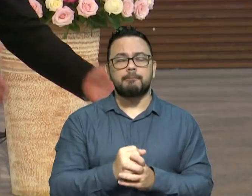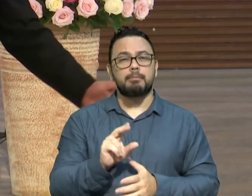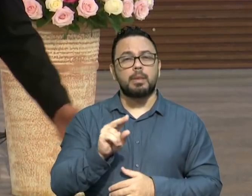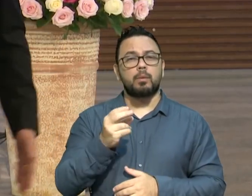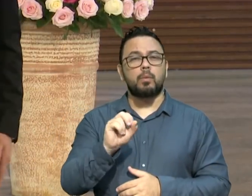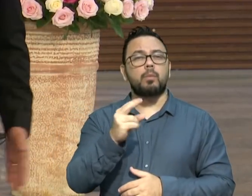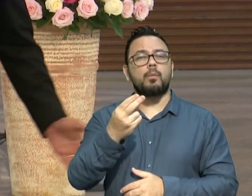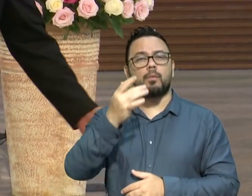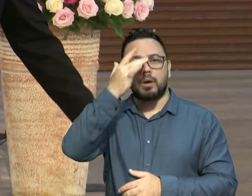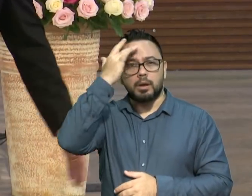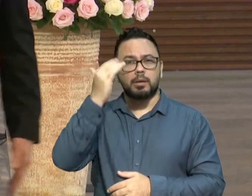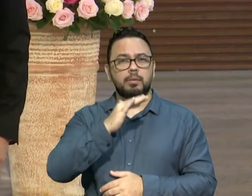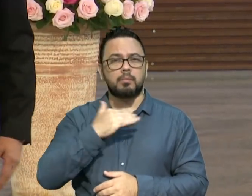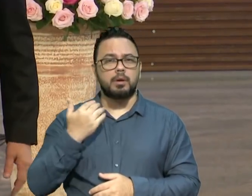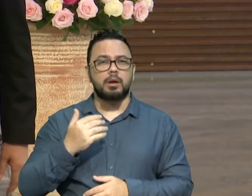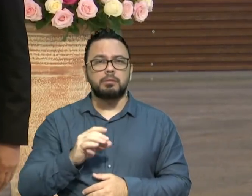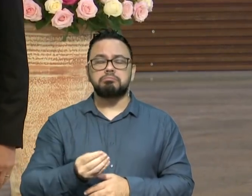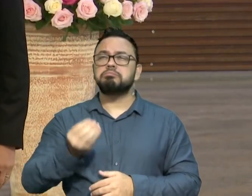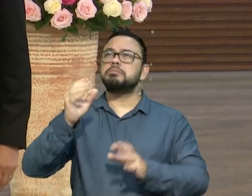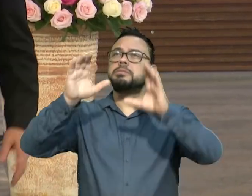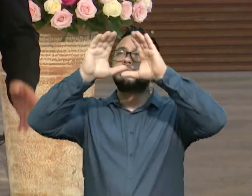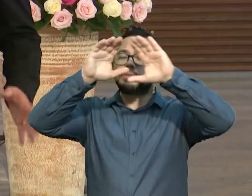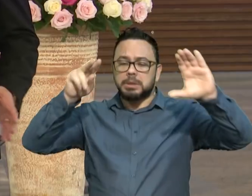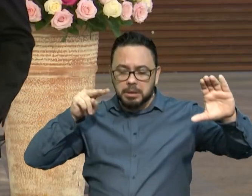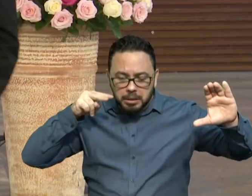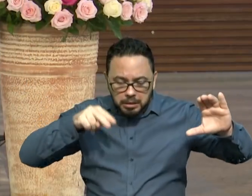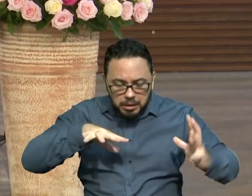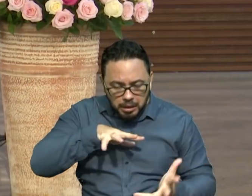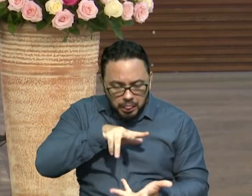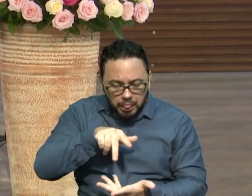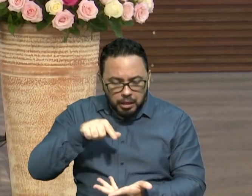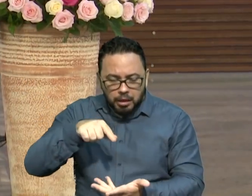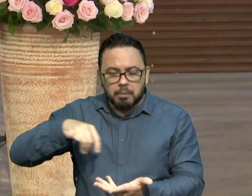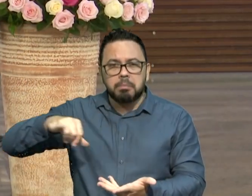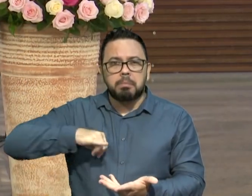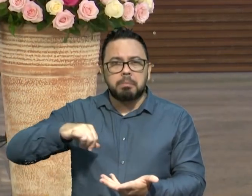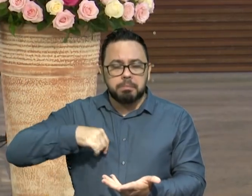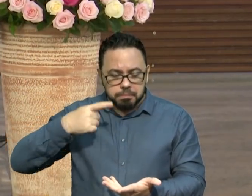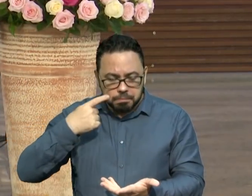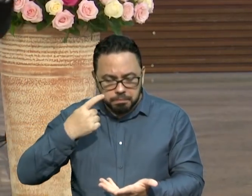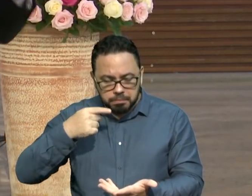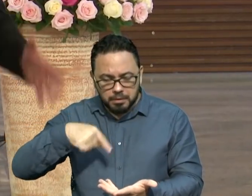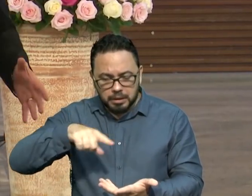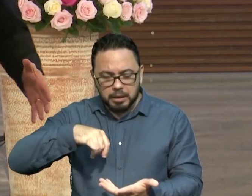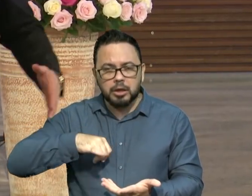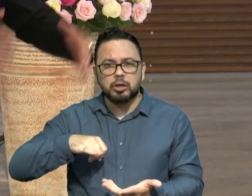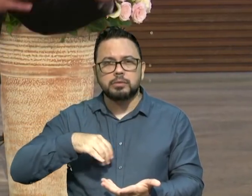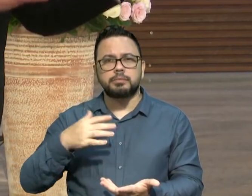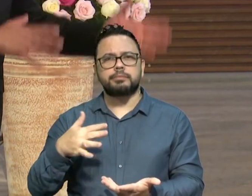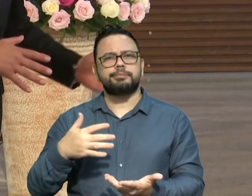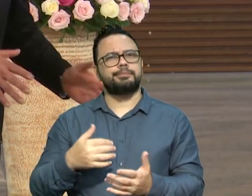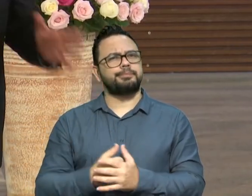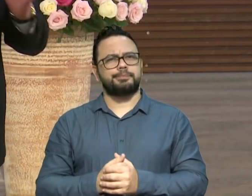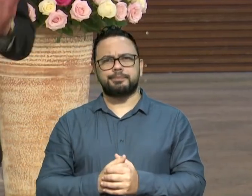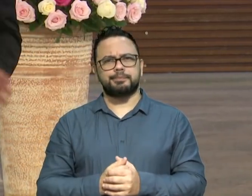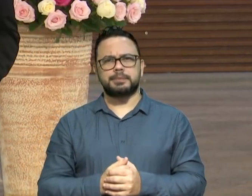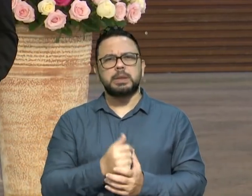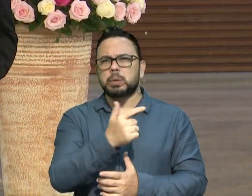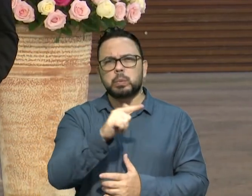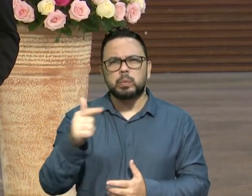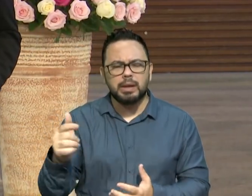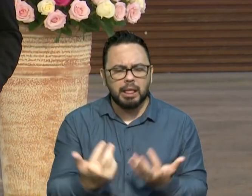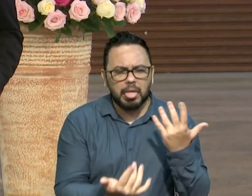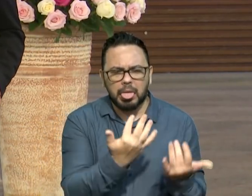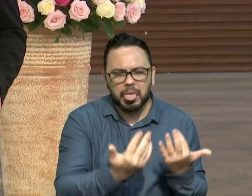você sofrer e chorar aqui é isso que Deus faz não van é ensinar que existe o inferno para o impenitentes não